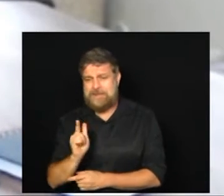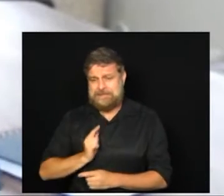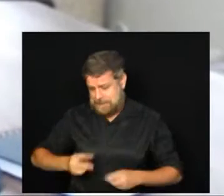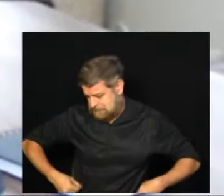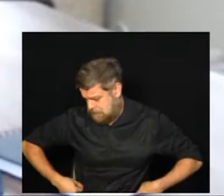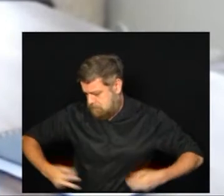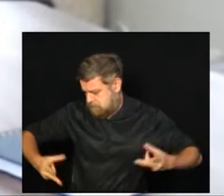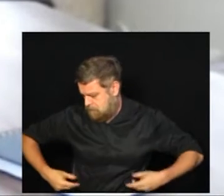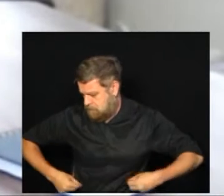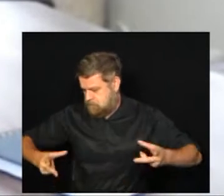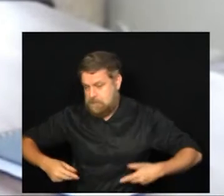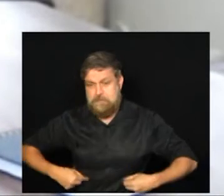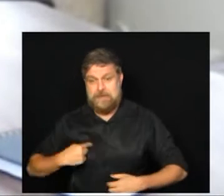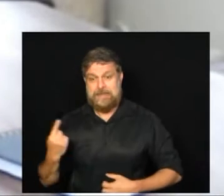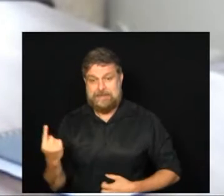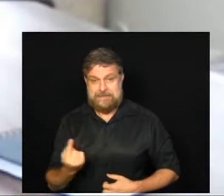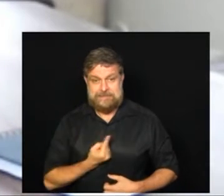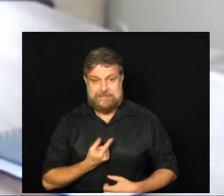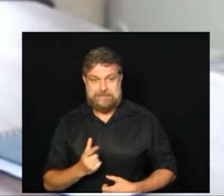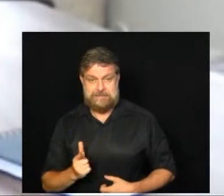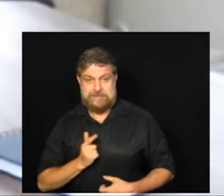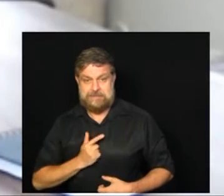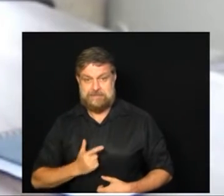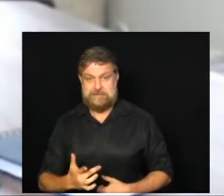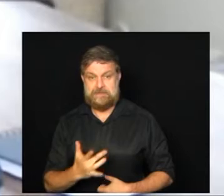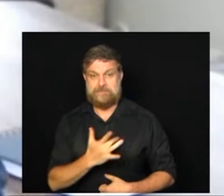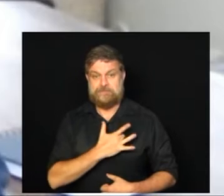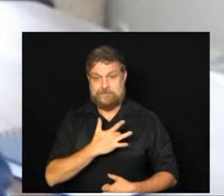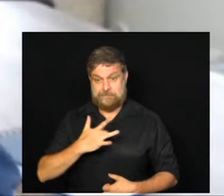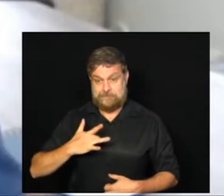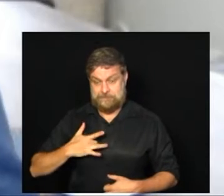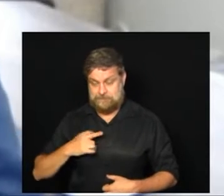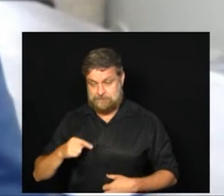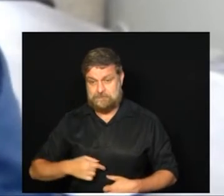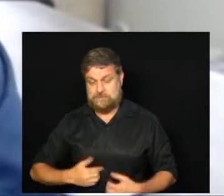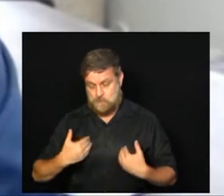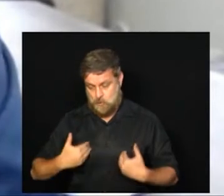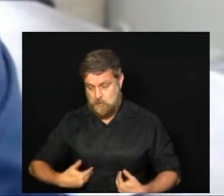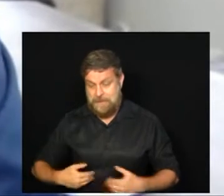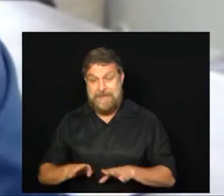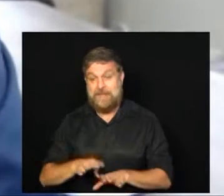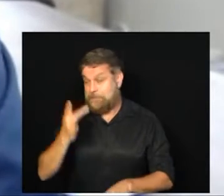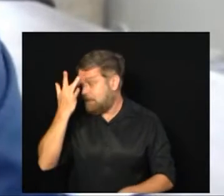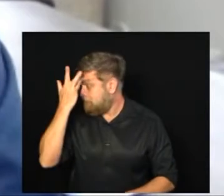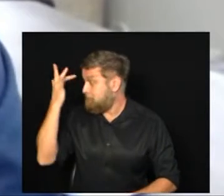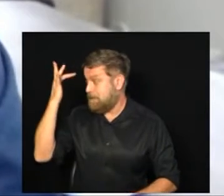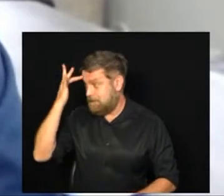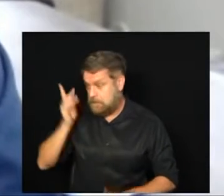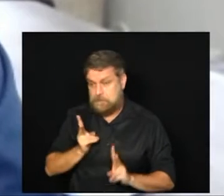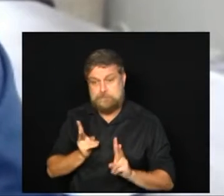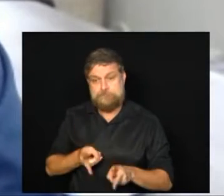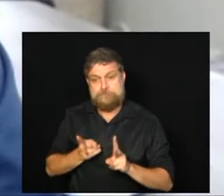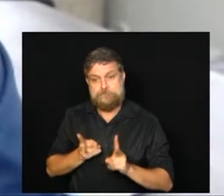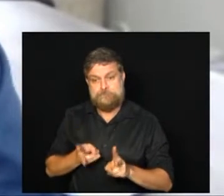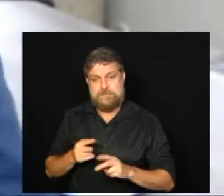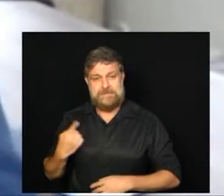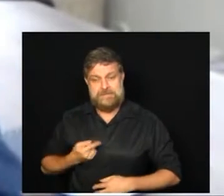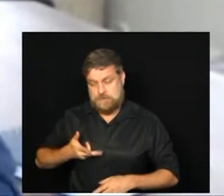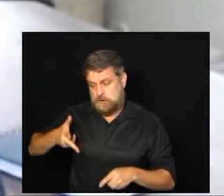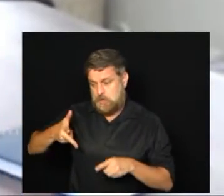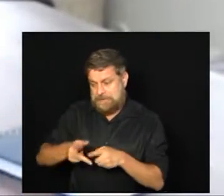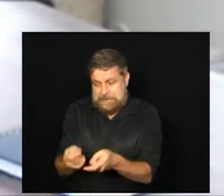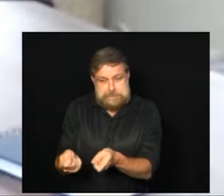gastos que ajudam a gente a manter a nossa saúde mental e a nossa saúde física, né? Porque se a gente